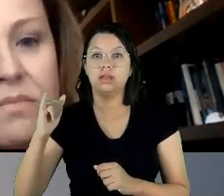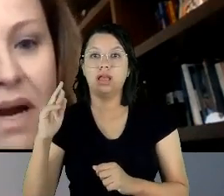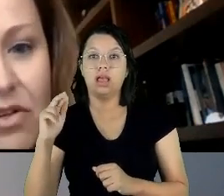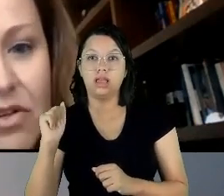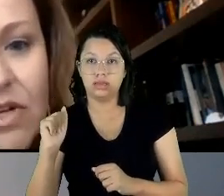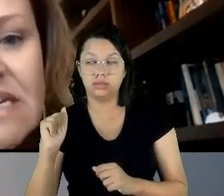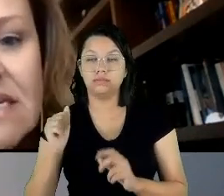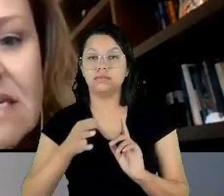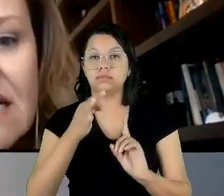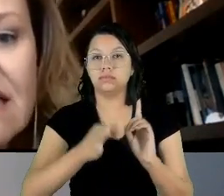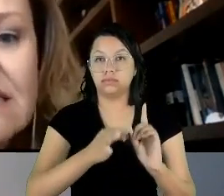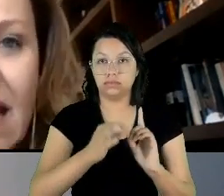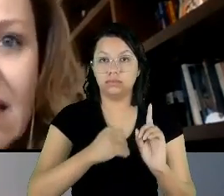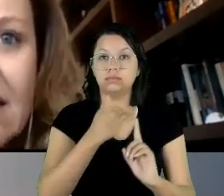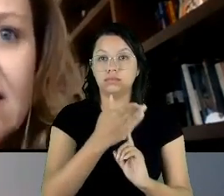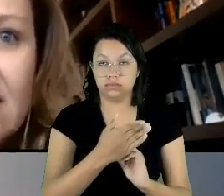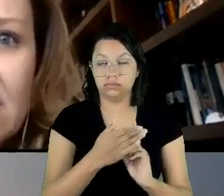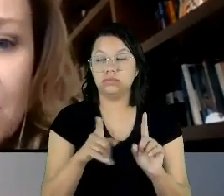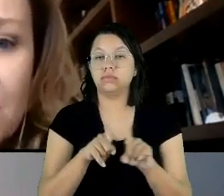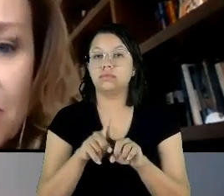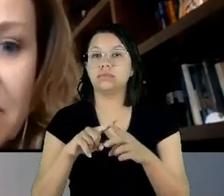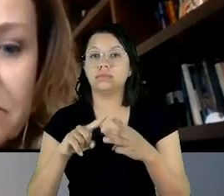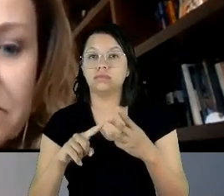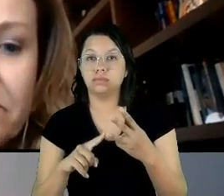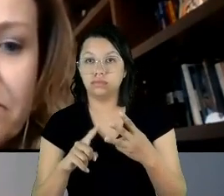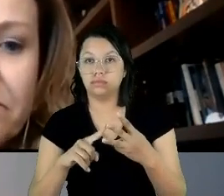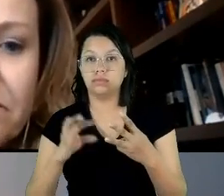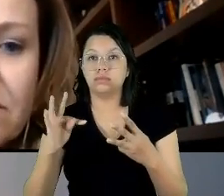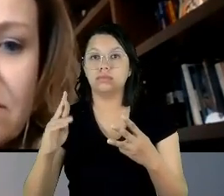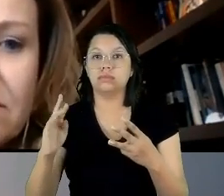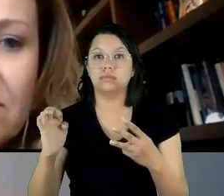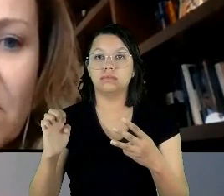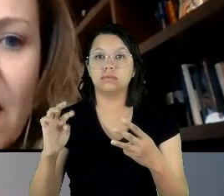das desembargadoras Terezinha Caserta e Idens Virgínia.